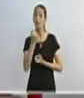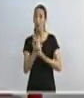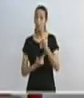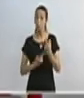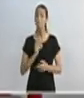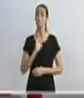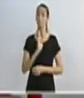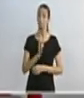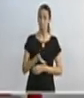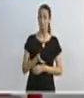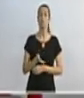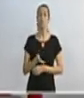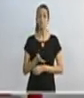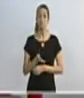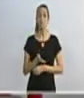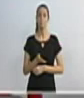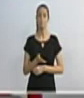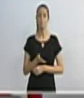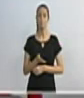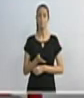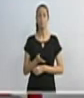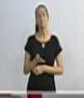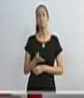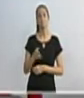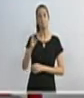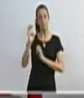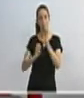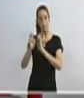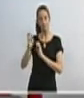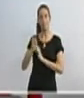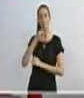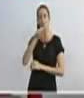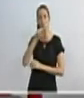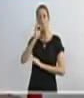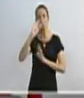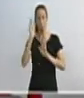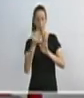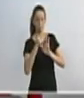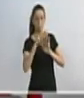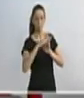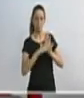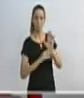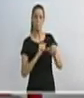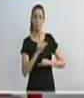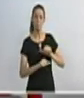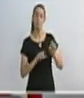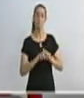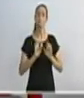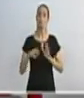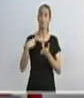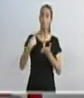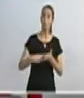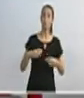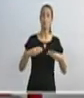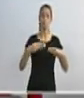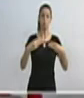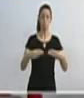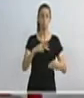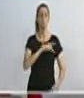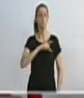já, inclusive, atendendo sugestões das próprias empresas, acordos no Ministério Público, TACs e mais